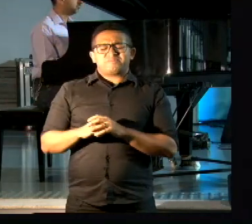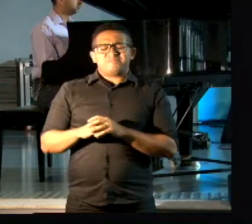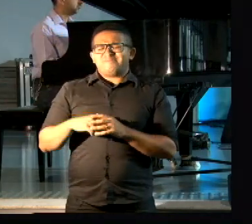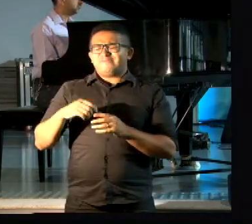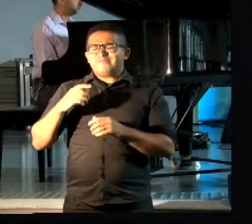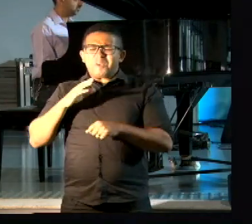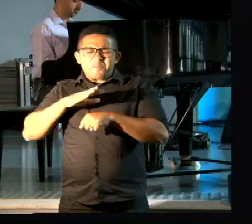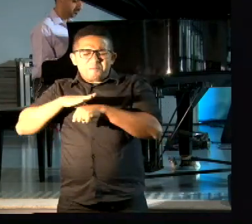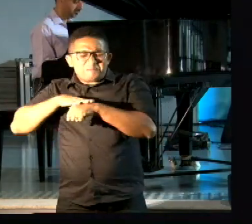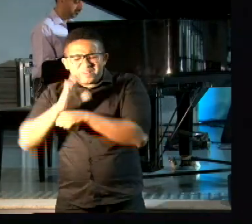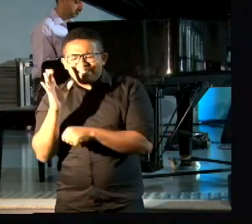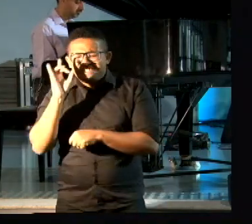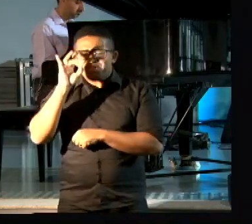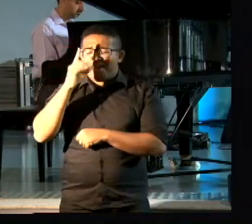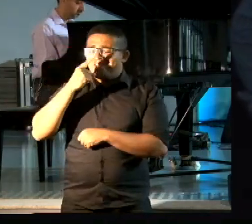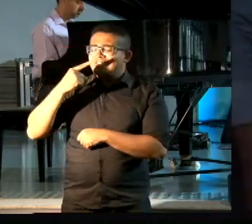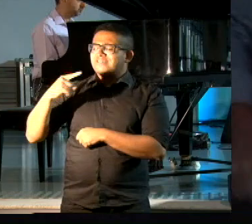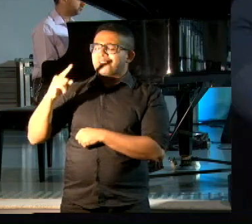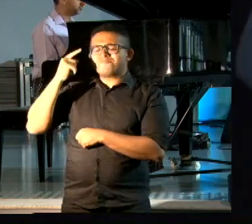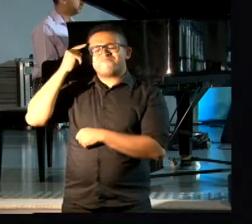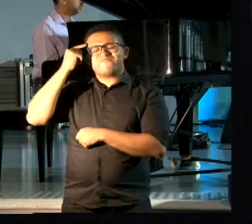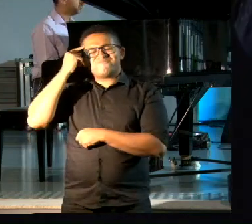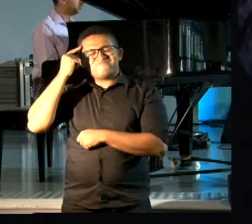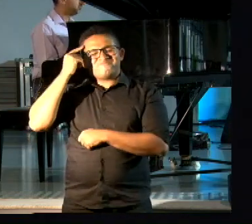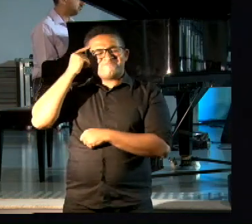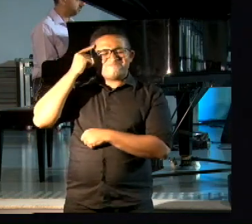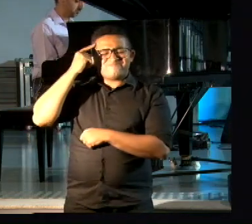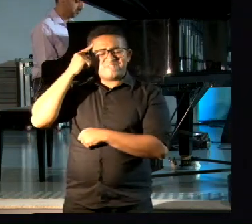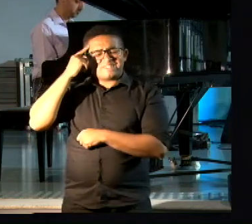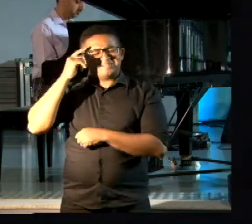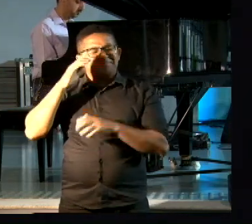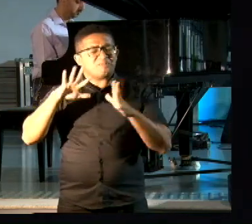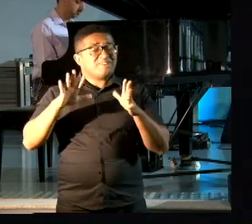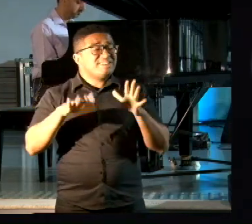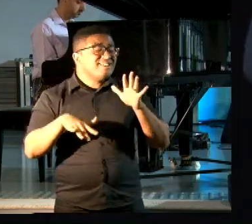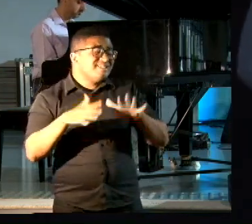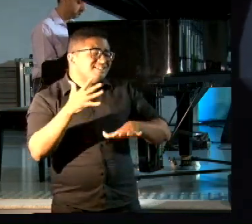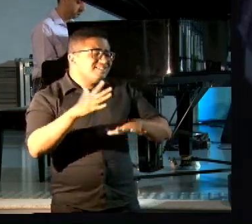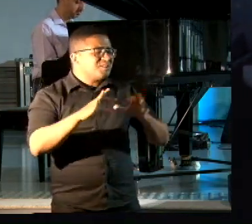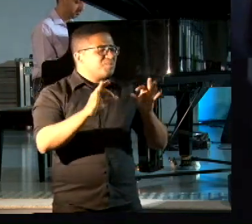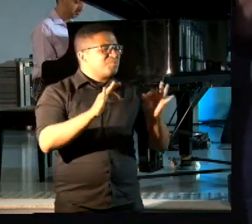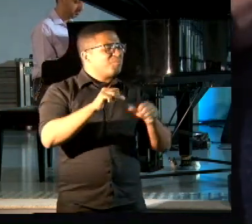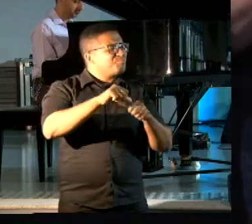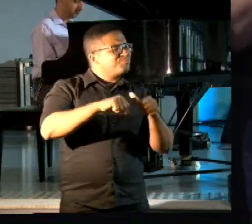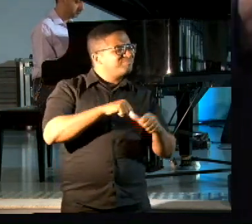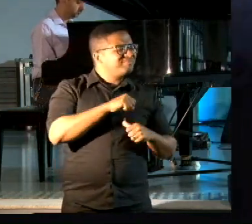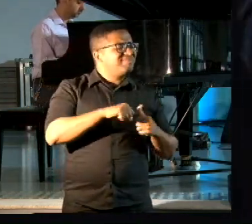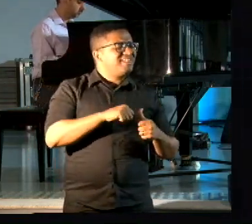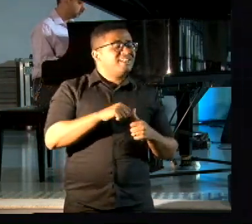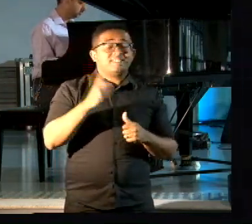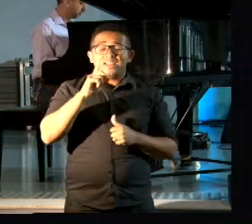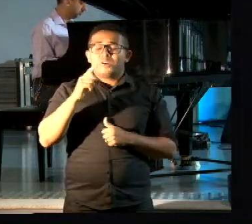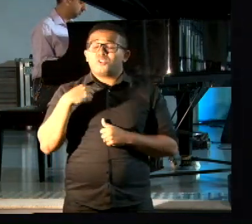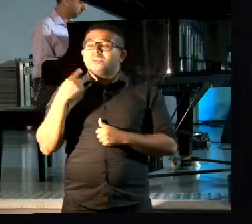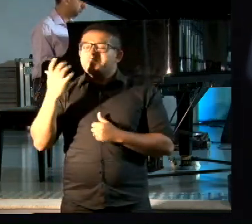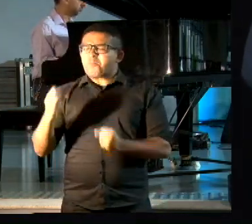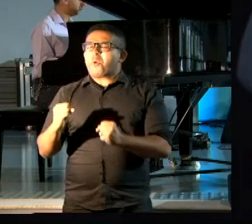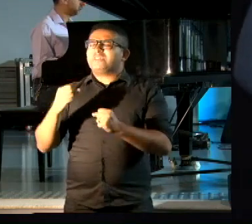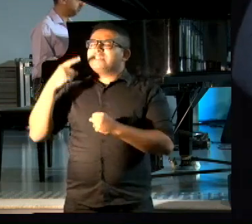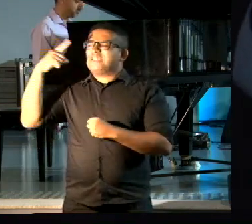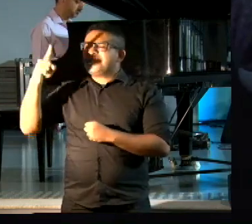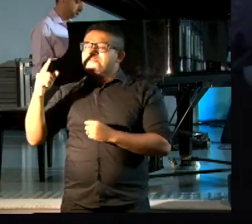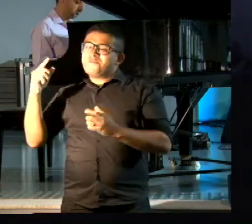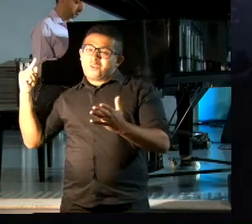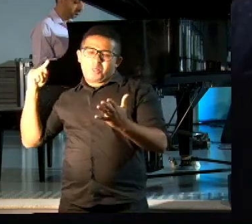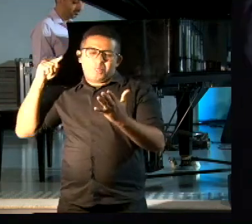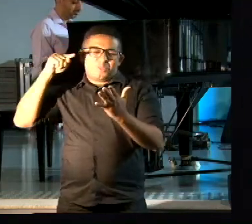Que mais do que apenas sair daqui pensativos, refletindo, dispostos a trabalhar, que nós possamos sair desse lugar debaixo do toque do